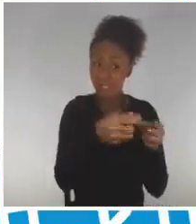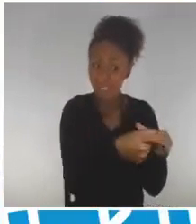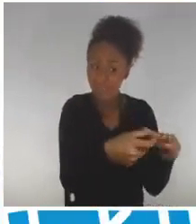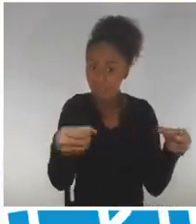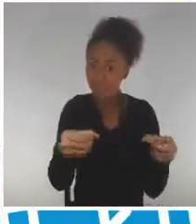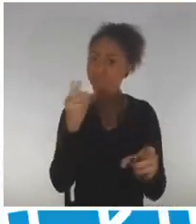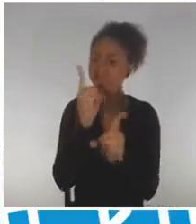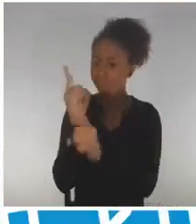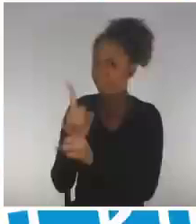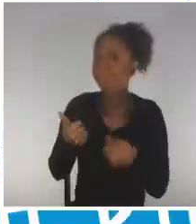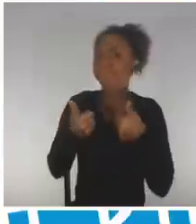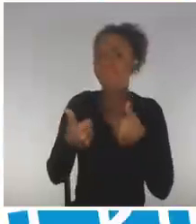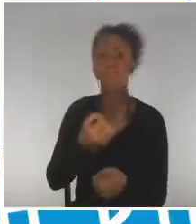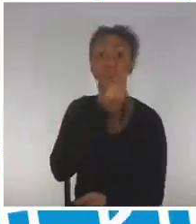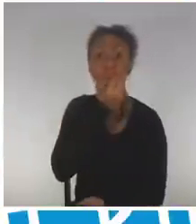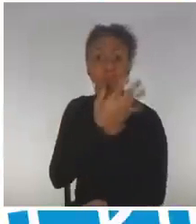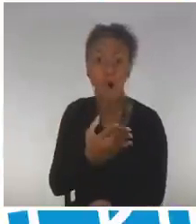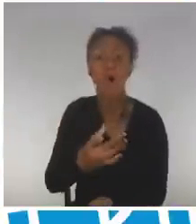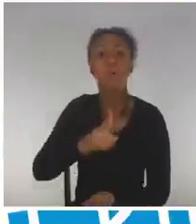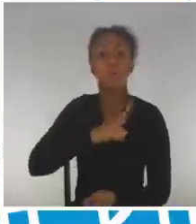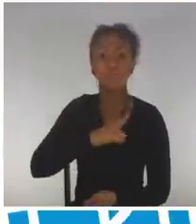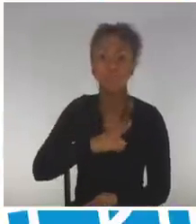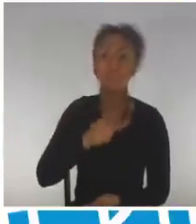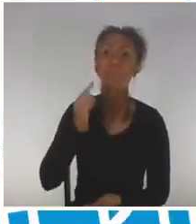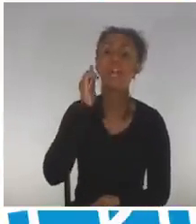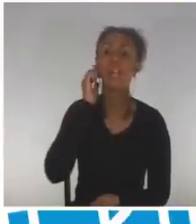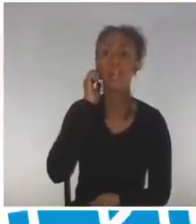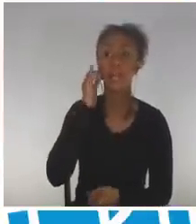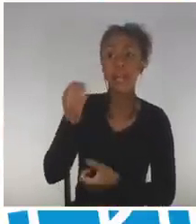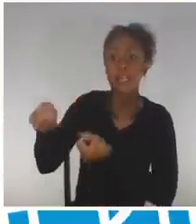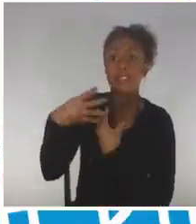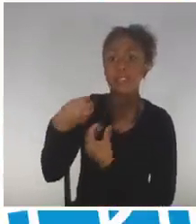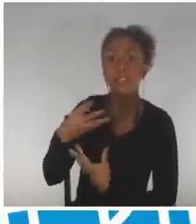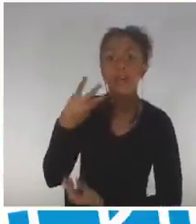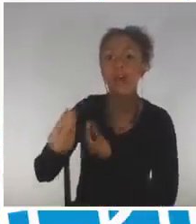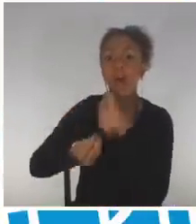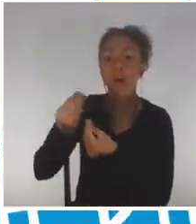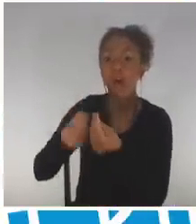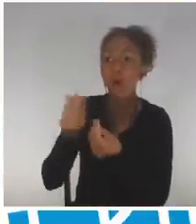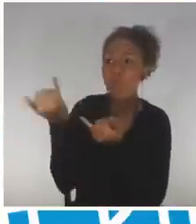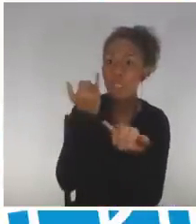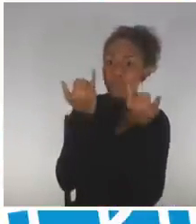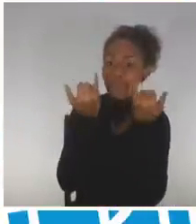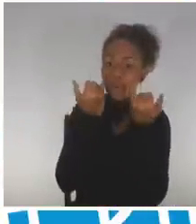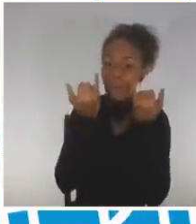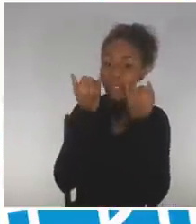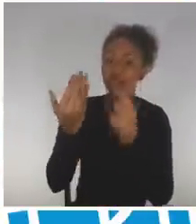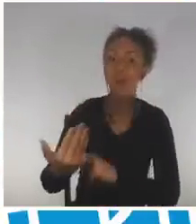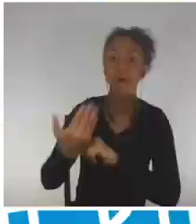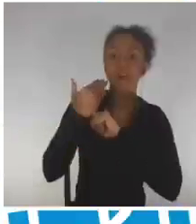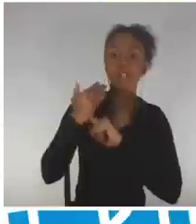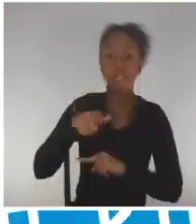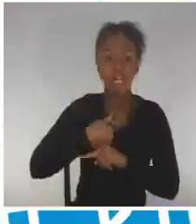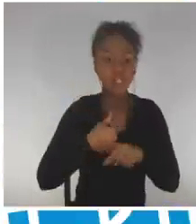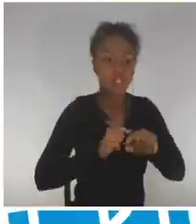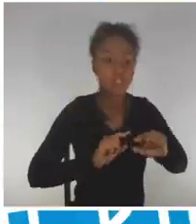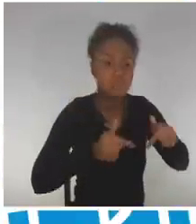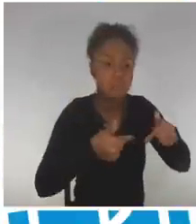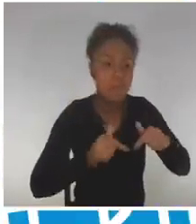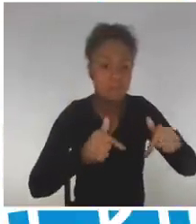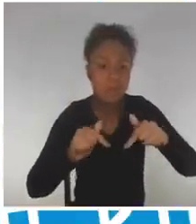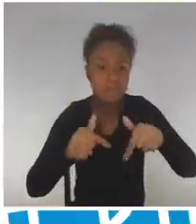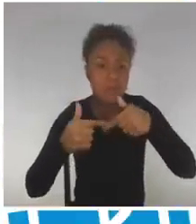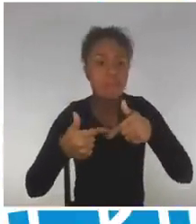diagnóstica, formativa, usando esses dados para trabalhar devolutivas que, de fato, apoiem